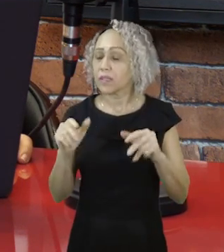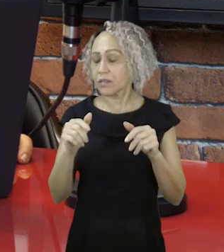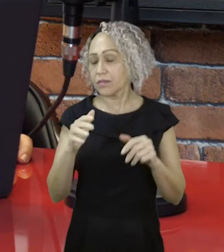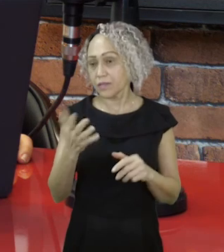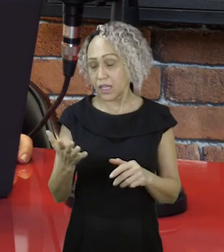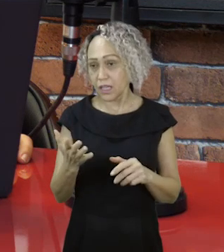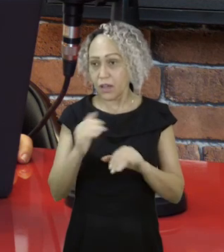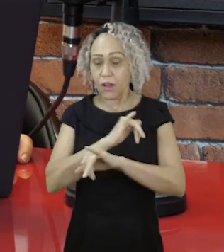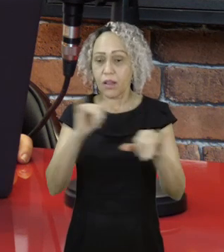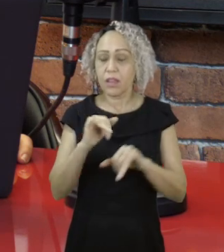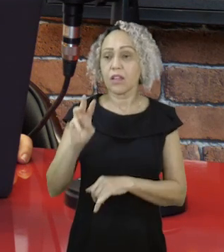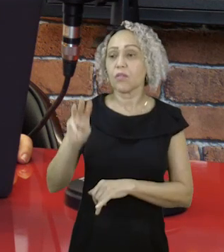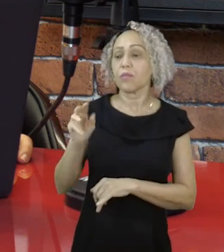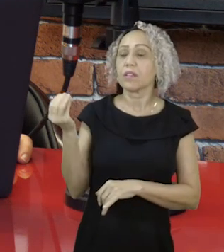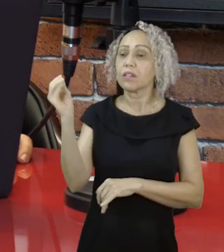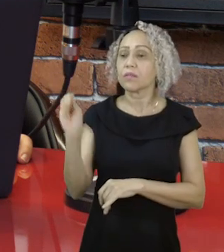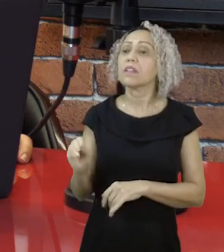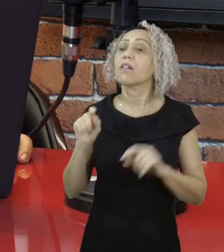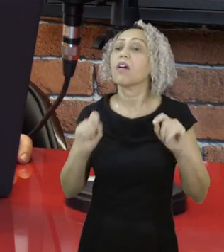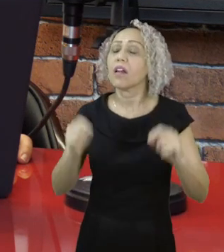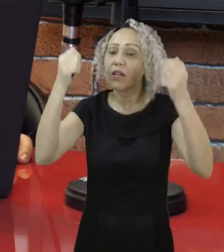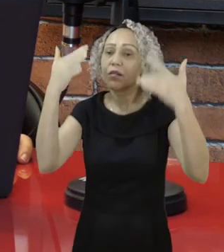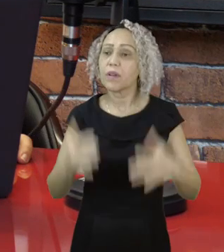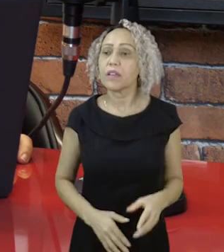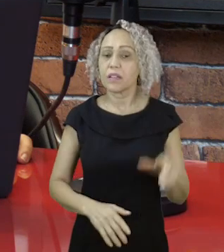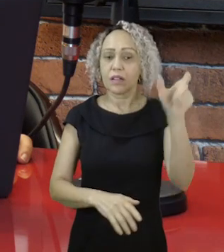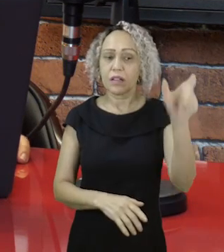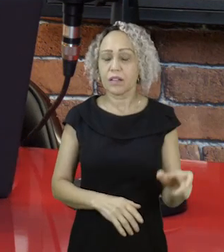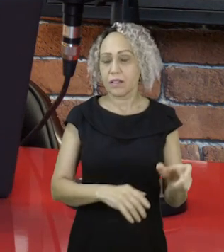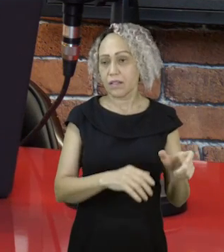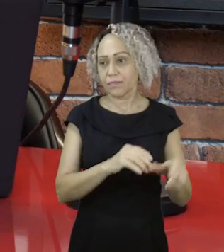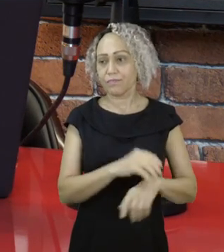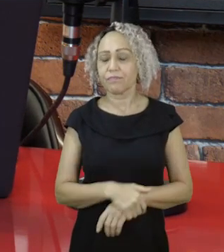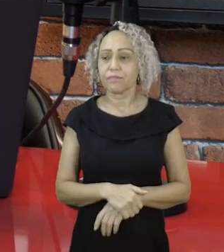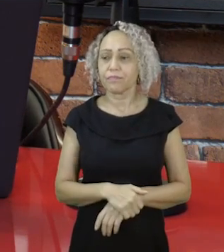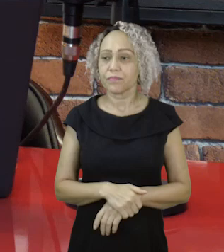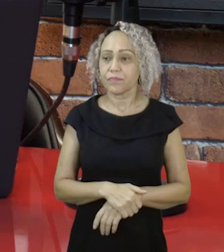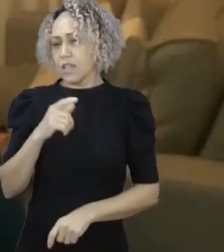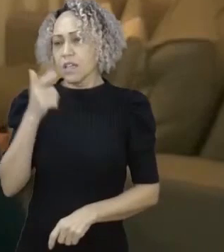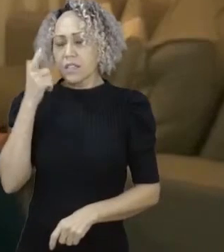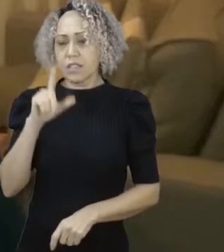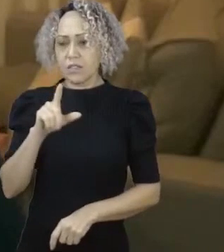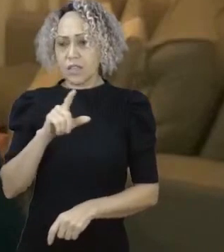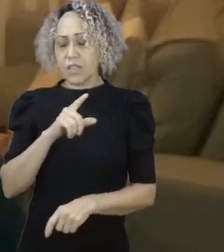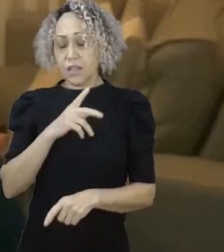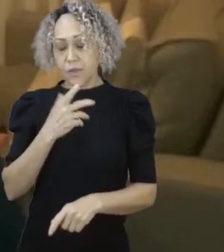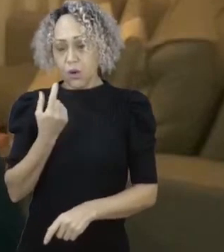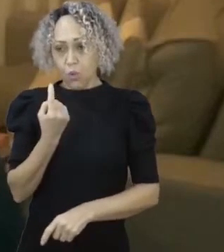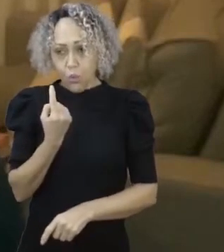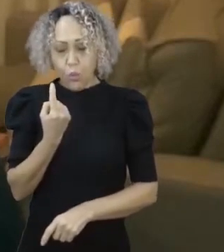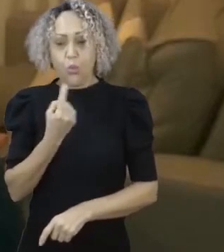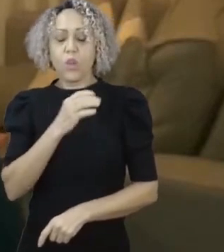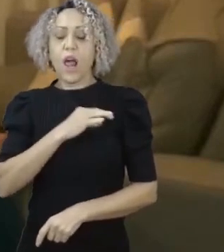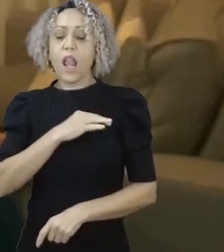2.824. Esse foi o tema de uma das matérias publicadas no portal do PT, como explica o editor Humberto Rezende. A gente começou a